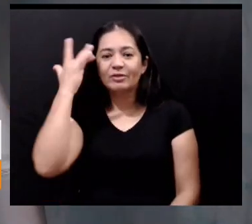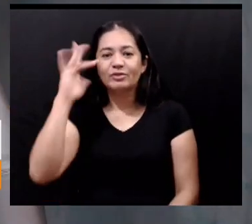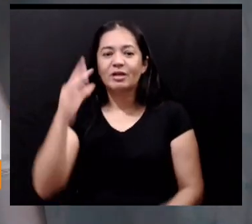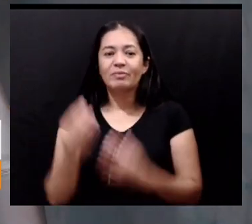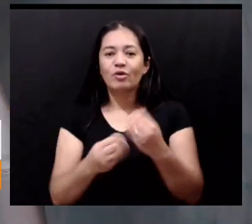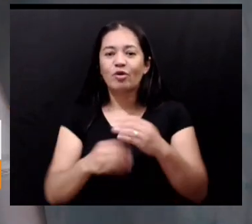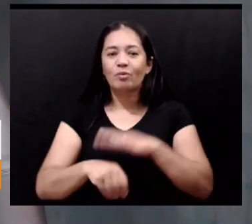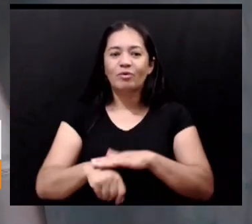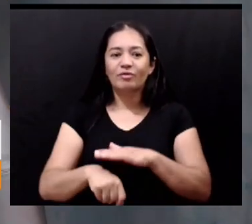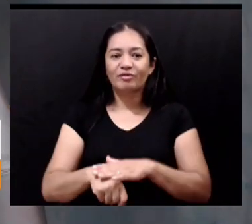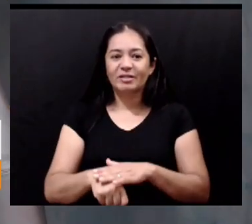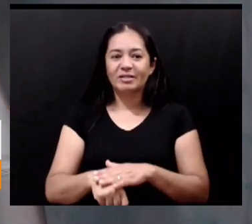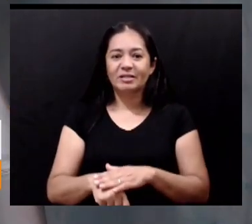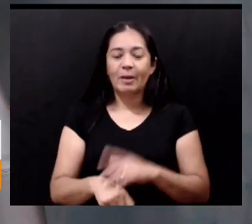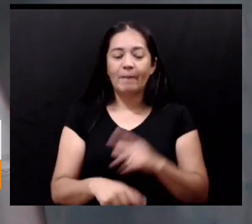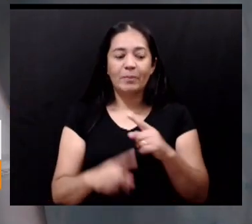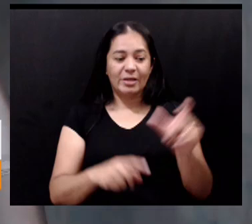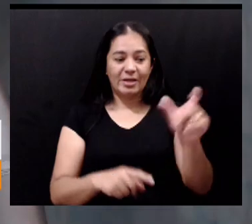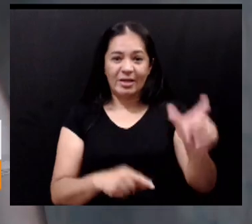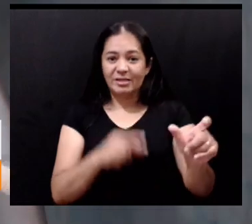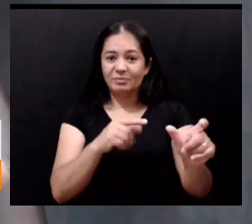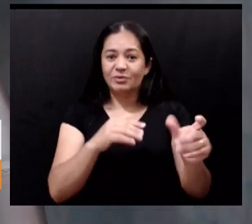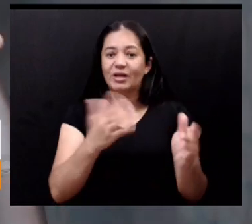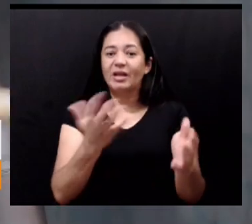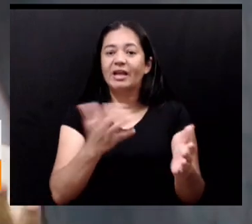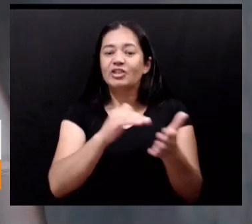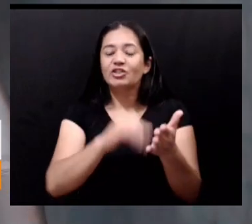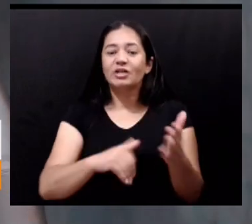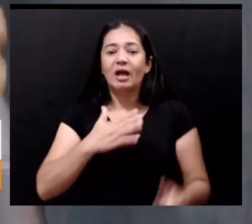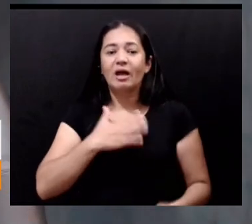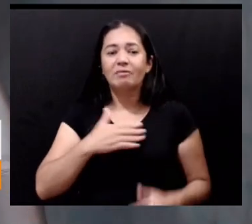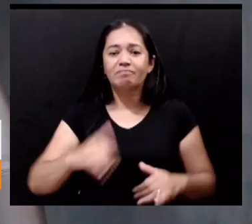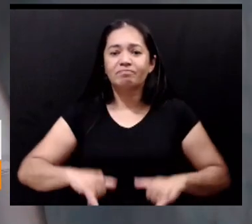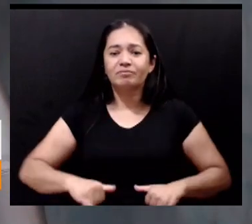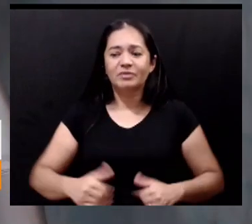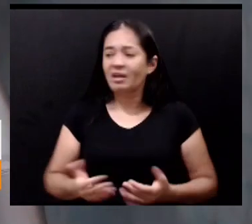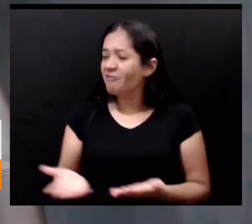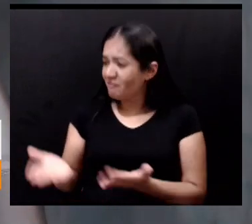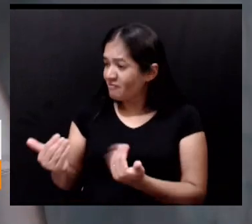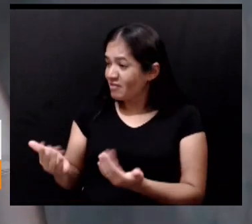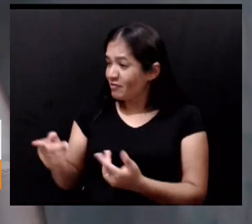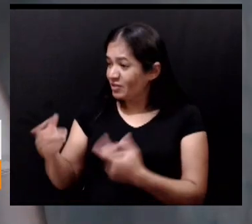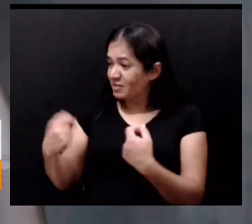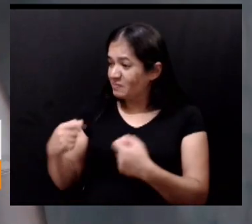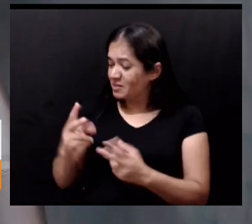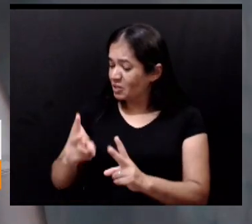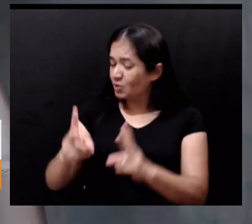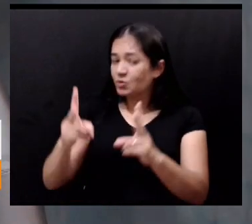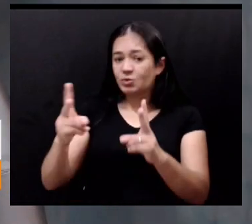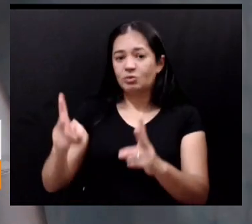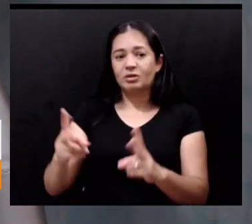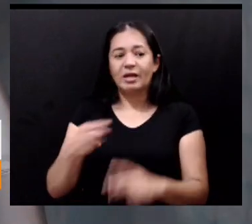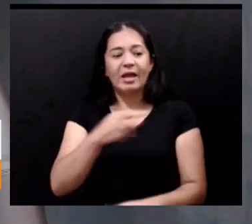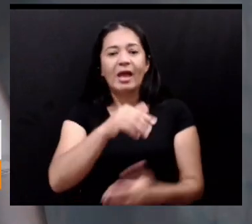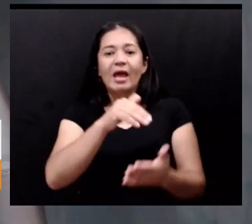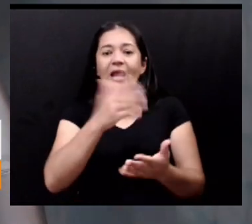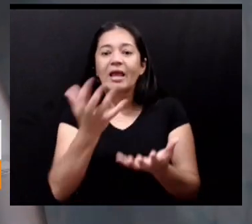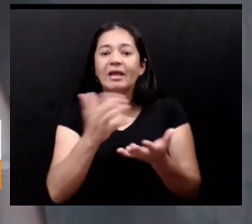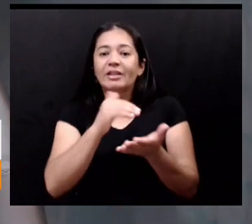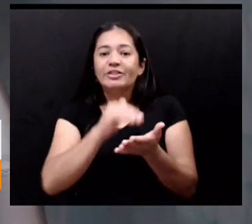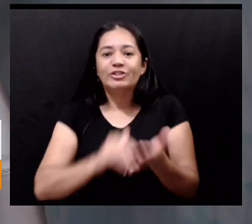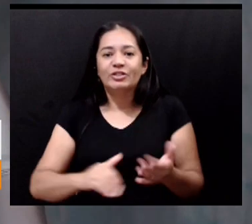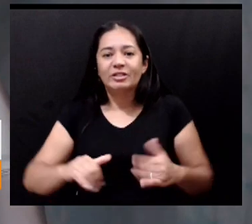querer tirar a sua dor, ela fala: nossa, mas vamos, né, você precisa seguir, e ela quer arrancar a gente daquilo. Então,